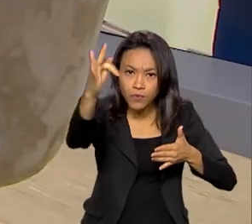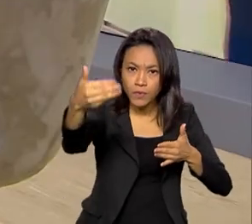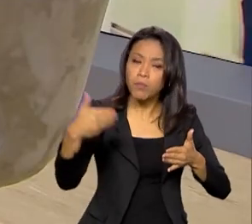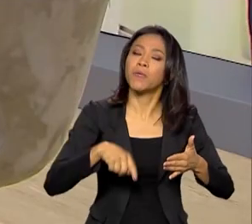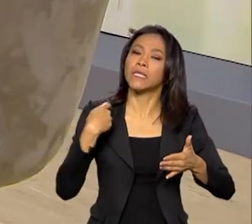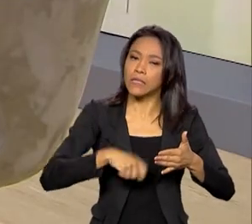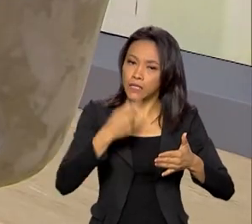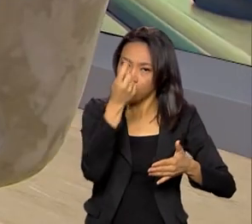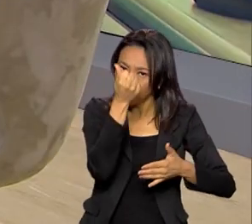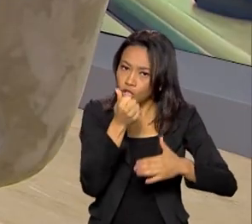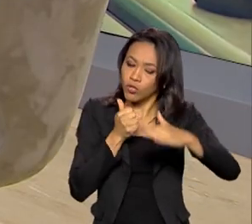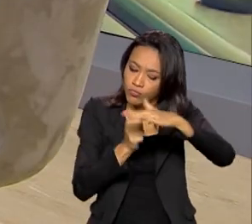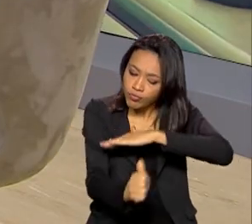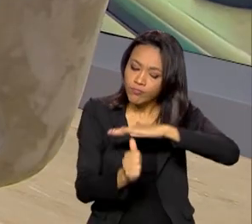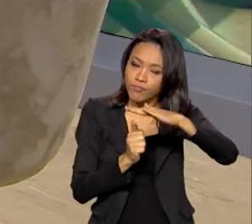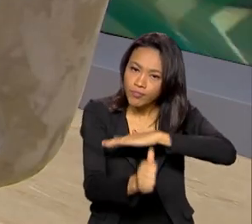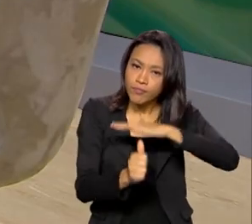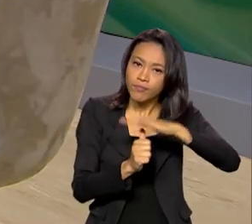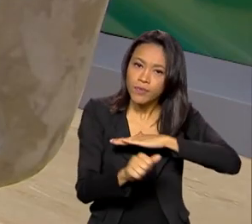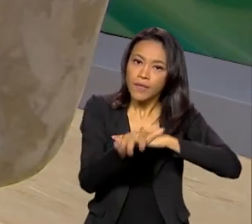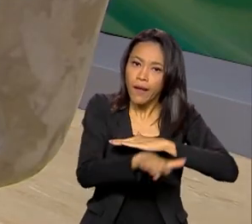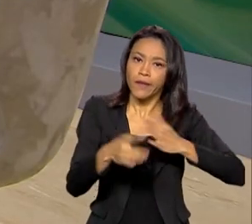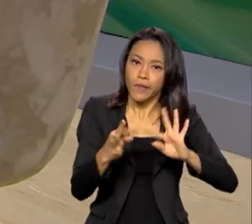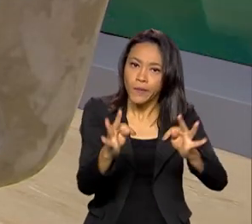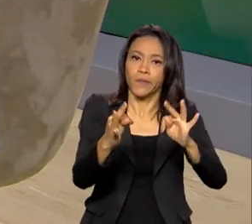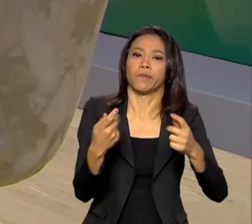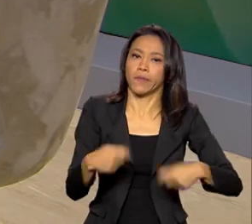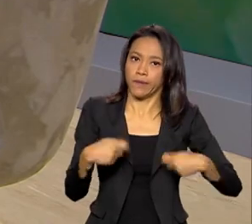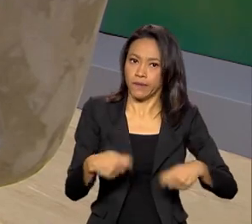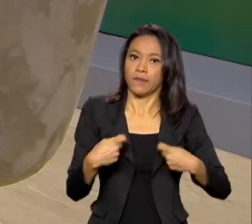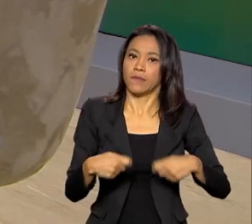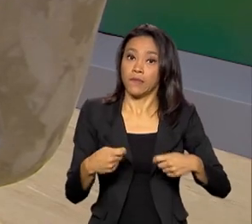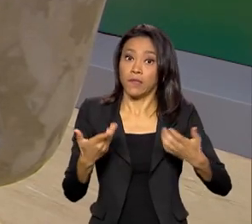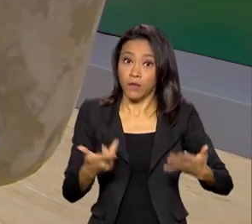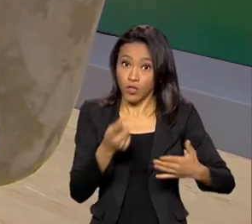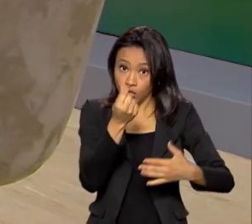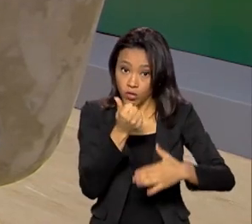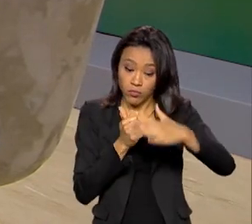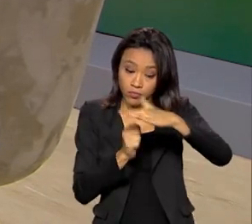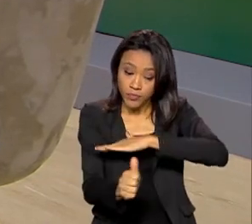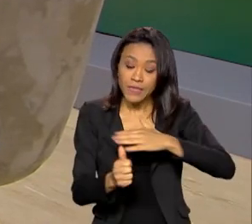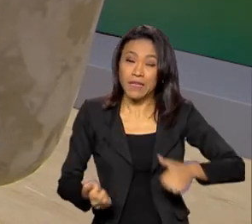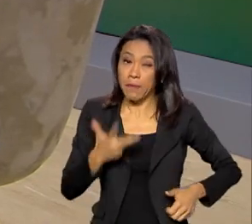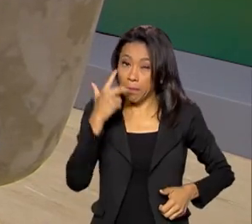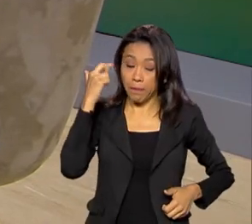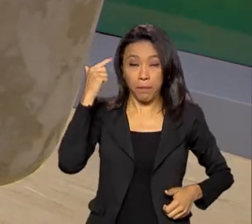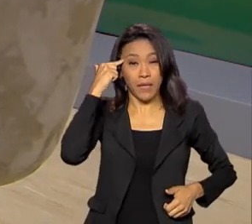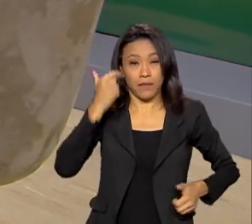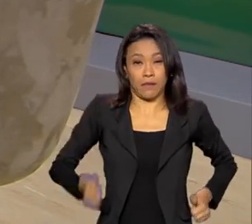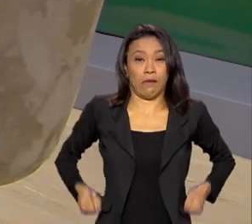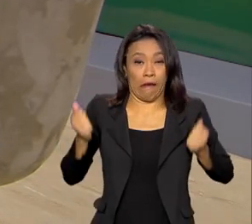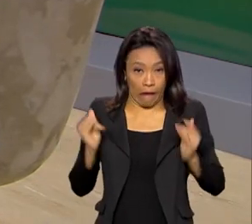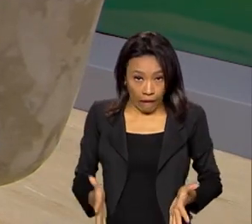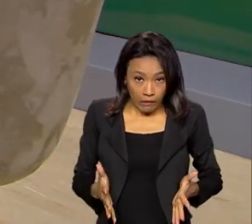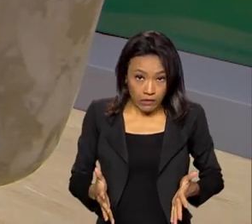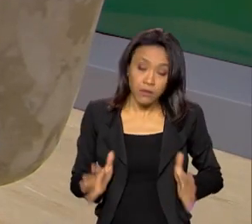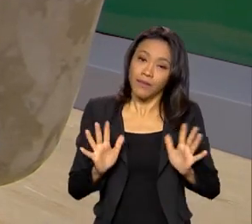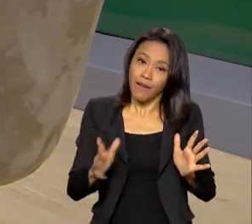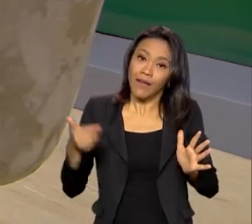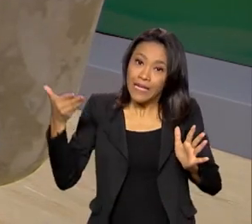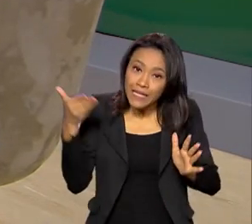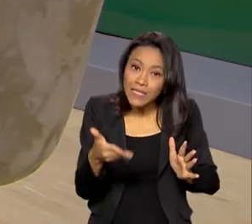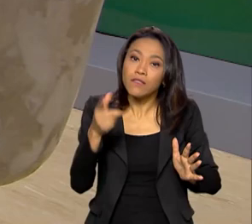que investir em tecnologia da informação. Portanto, o investimento, aquilo que se gasta, não é custeio, é de